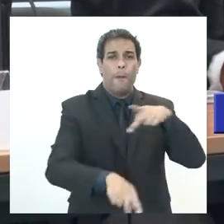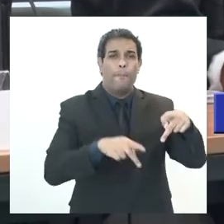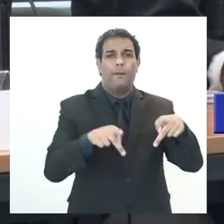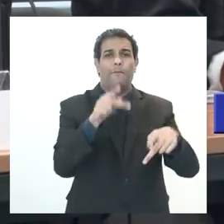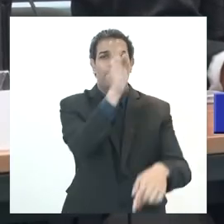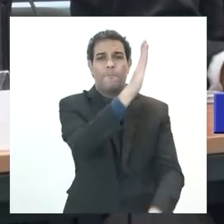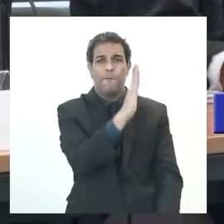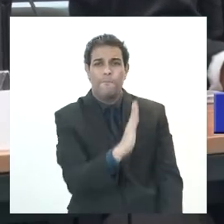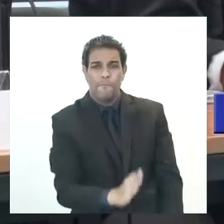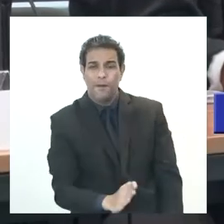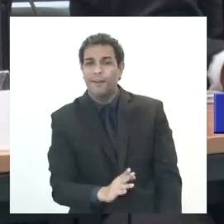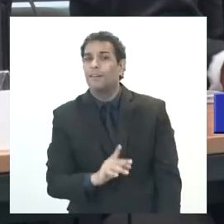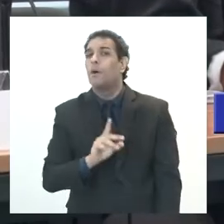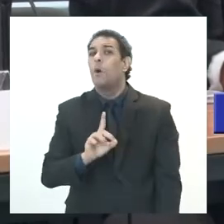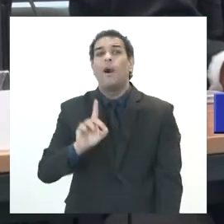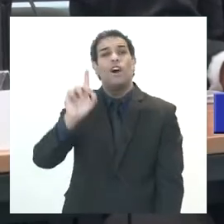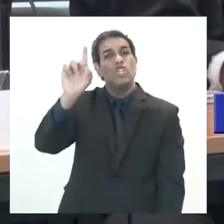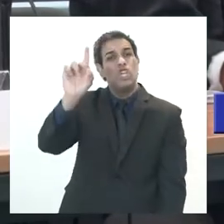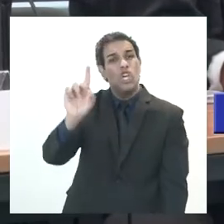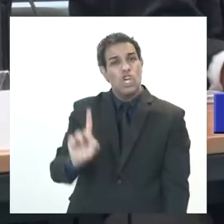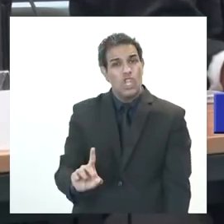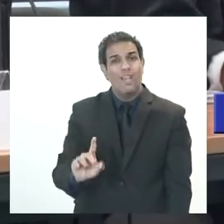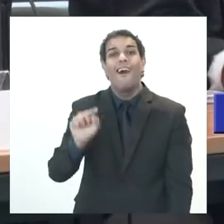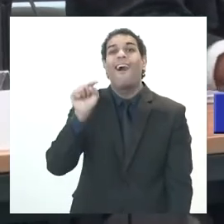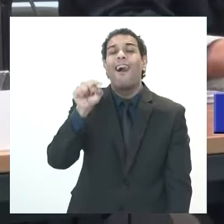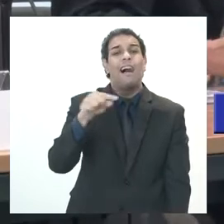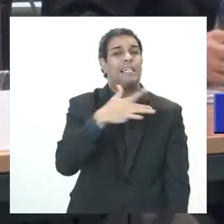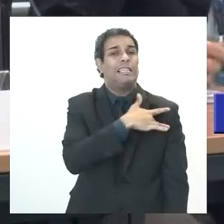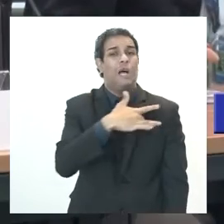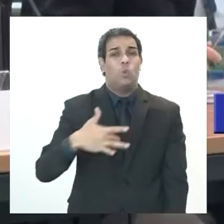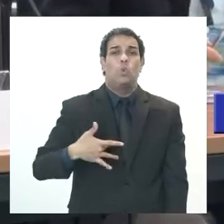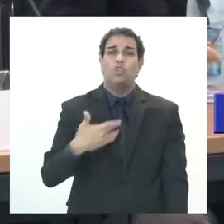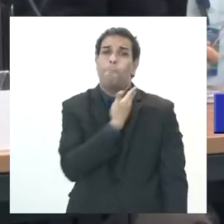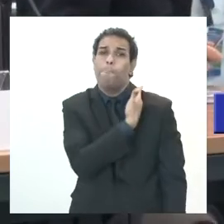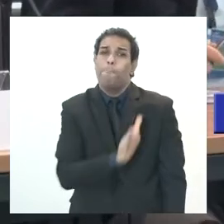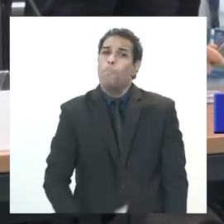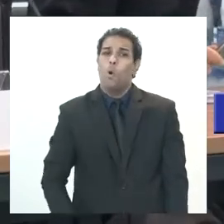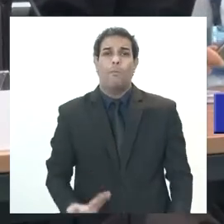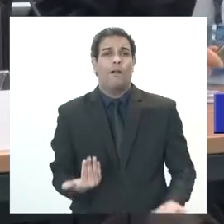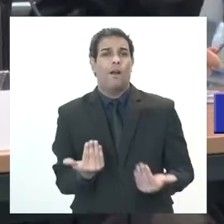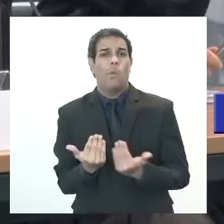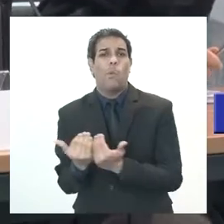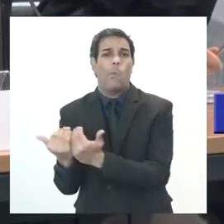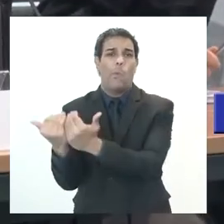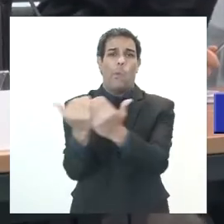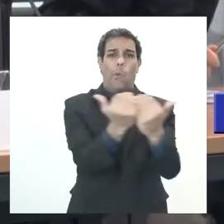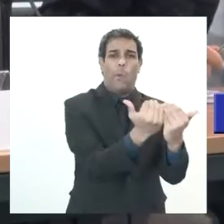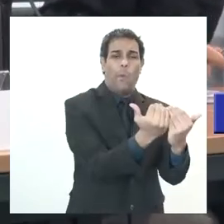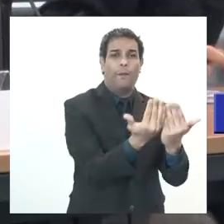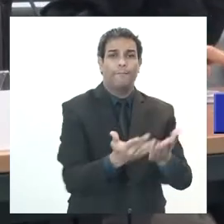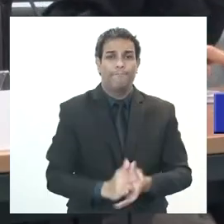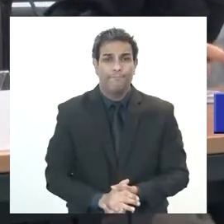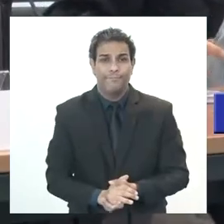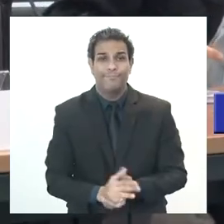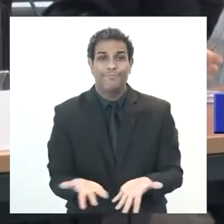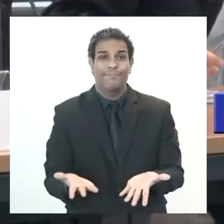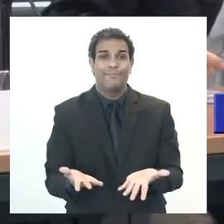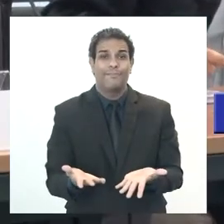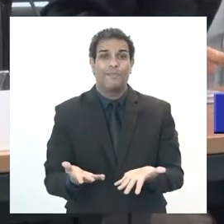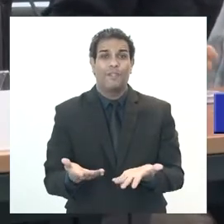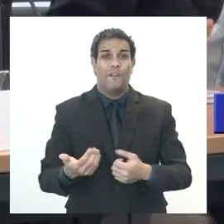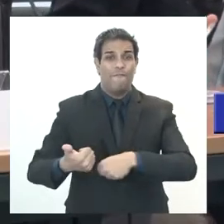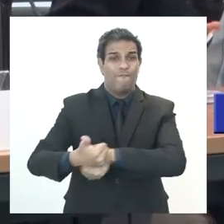exatamente no direito fundamental que é o direito à saúde é os trabalhadores